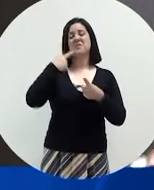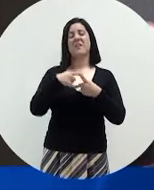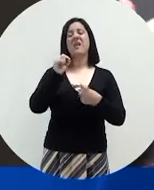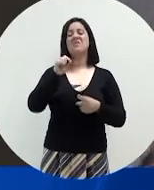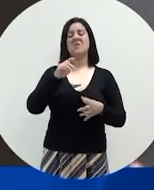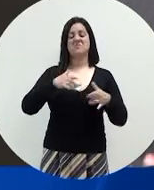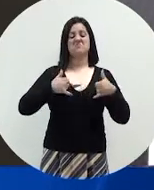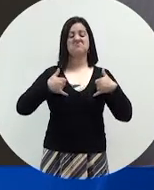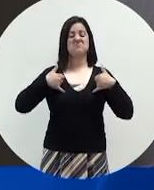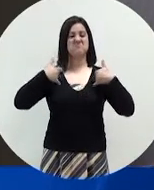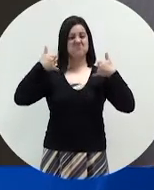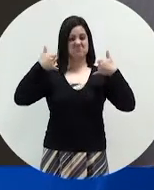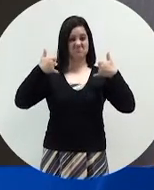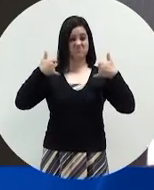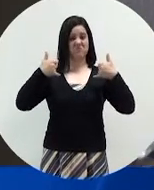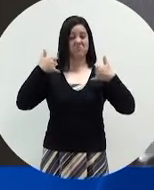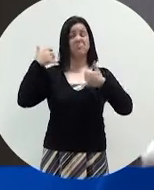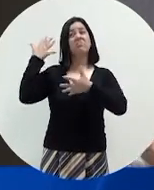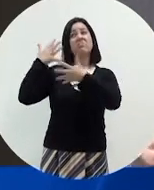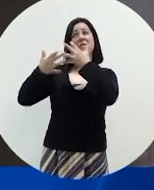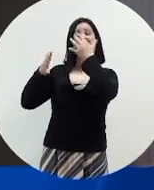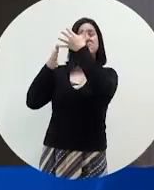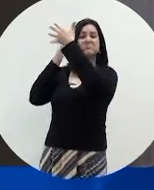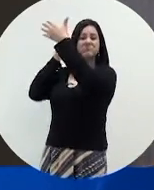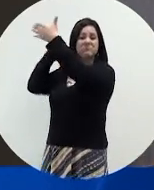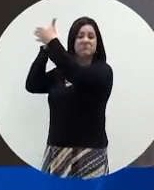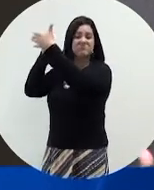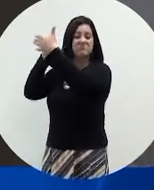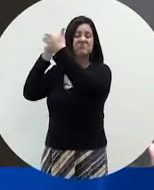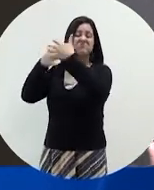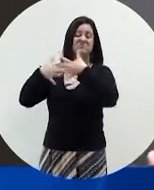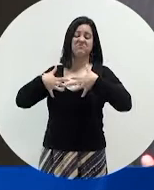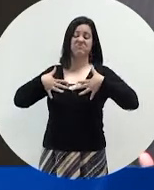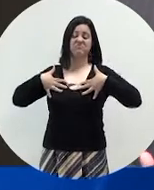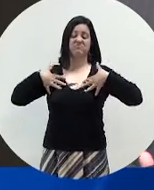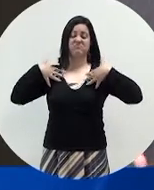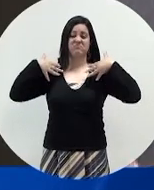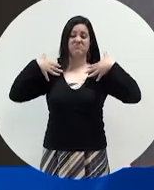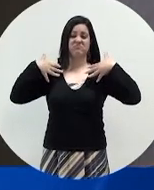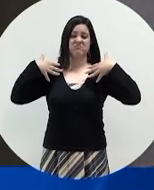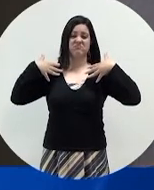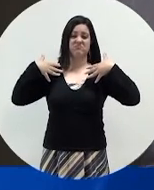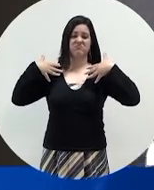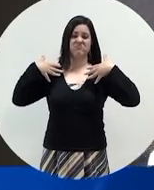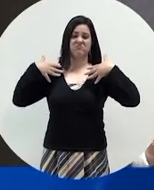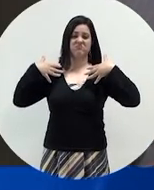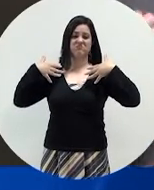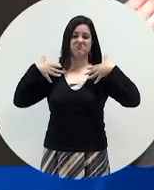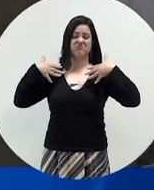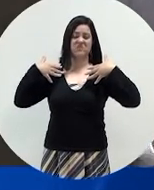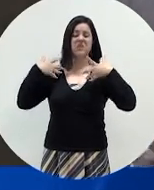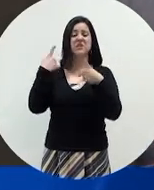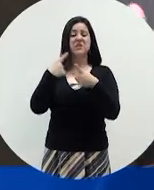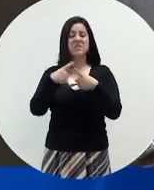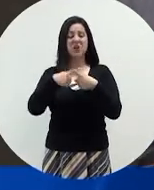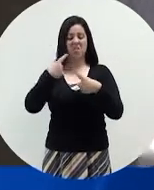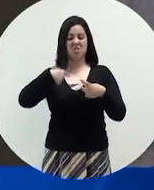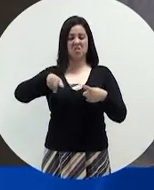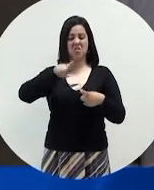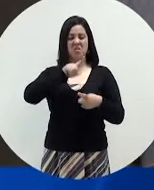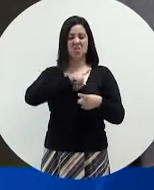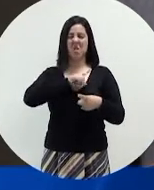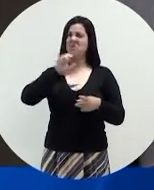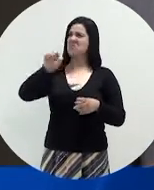toda a terra e tudo que Ele criou. E esse é o entendimento de toda a Bíblia. Mas o que impede que a gente entenda que Ele